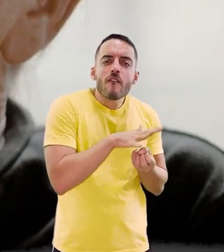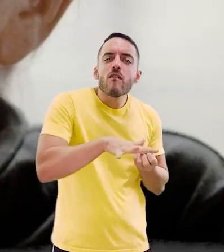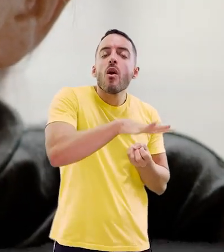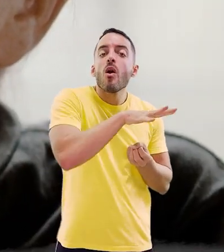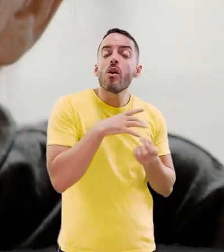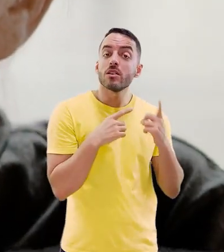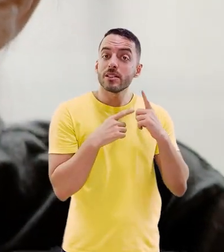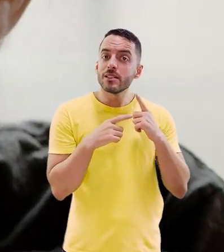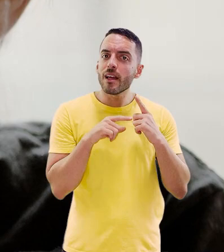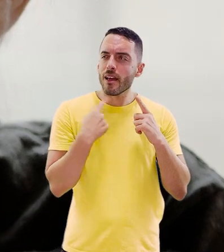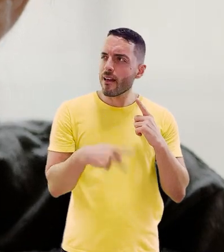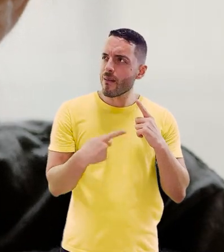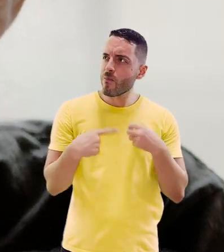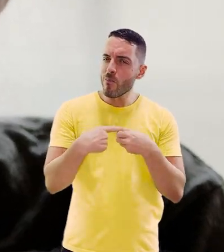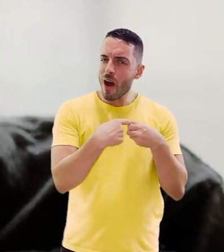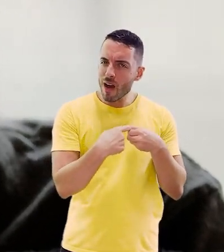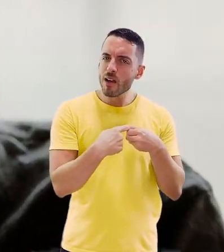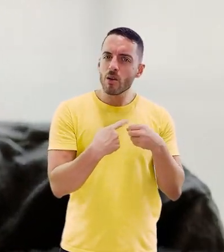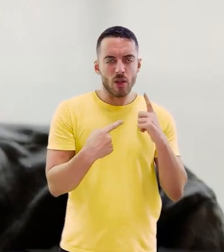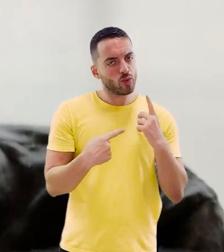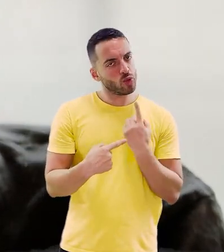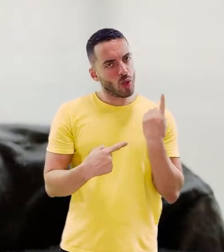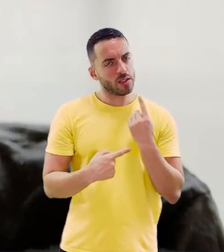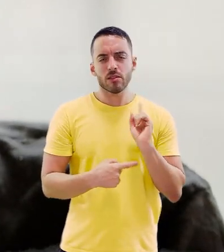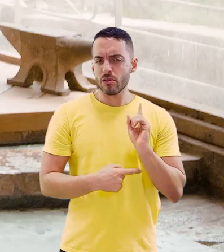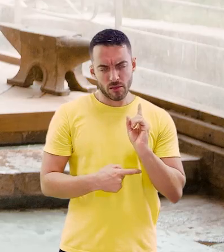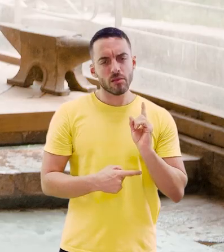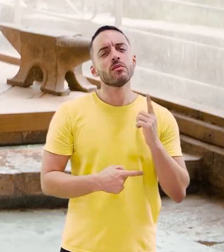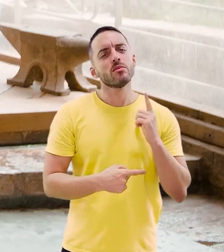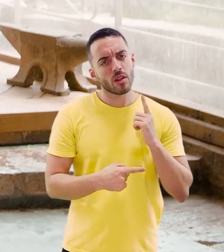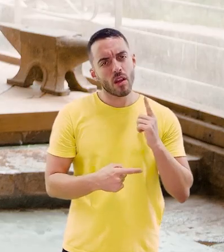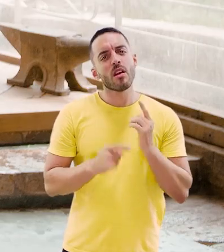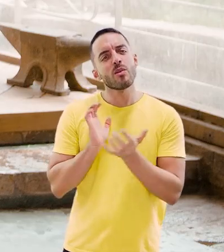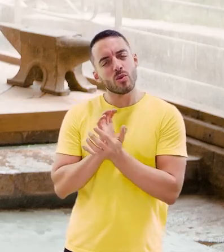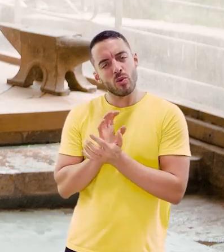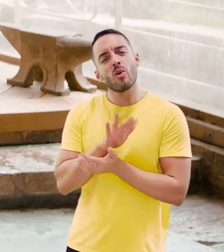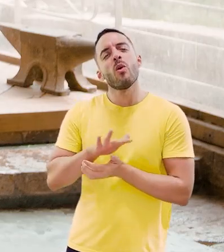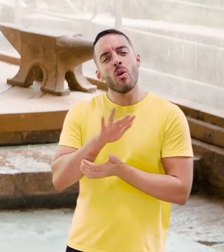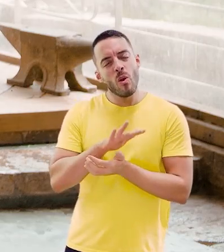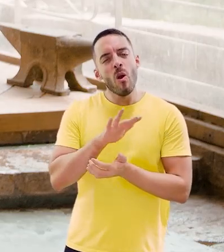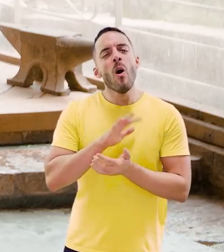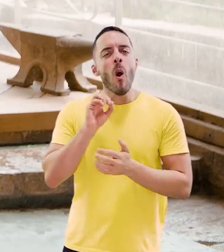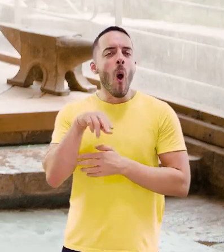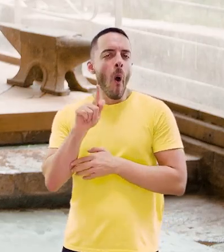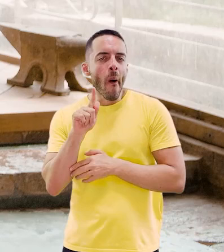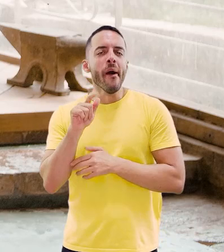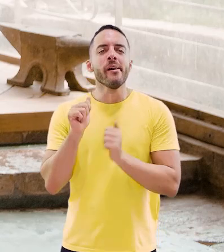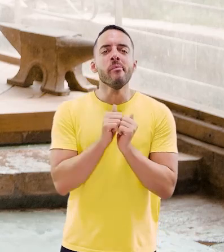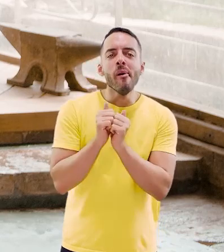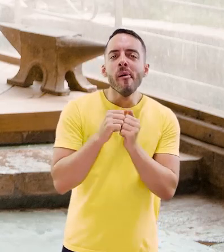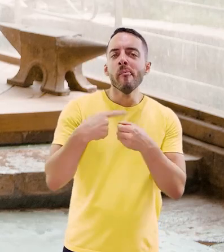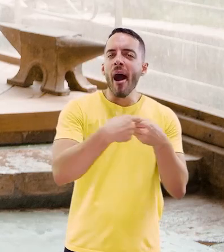chegando só aqui no bairro, né? Não eu sozinho, né? A Nascentes com o bairro, né?